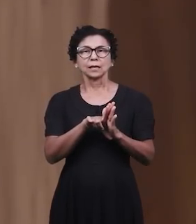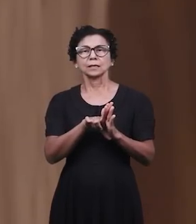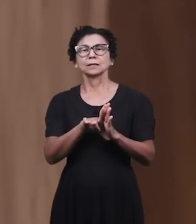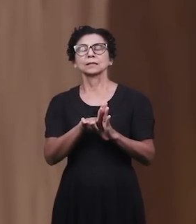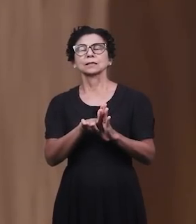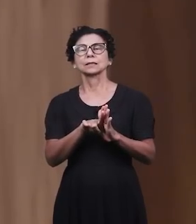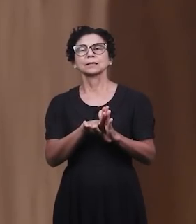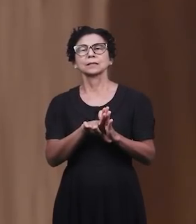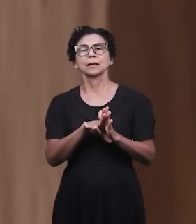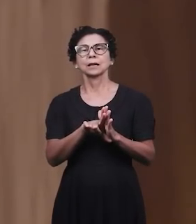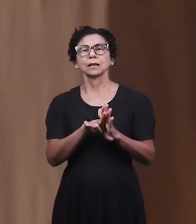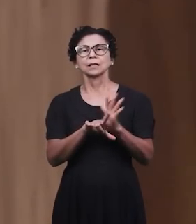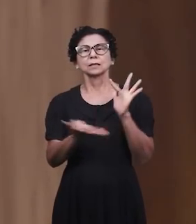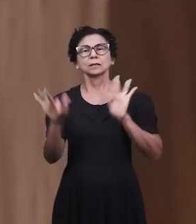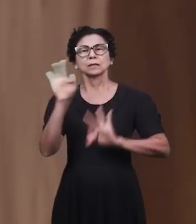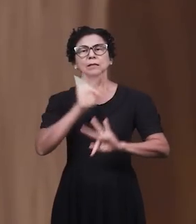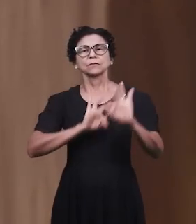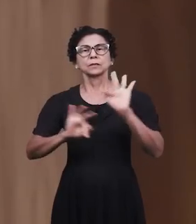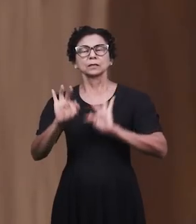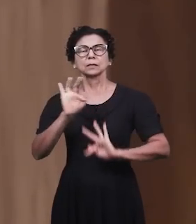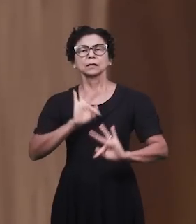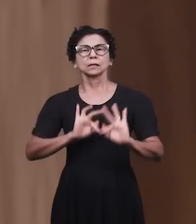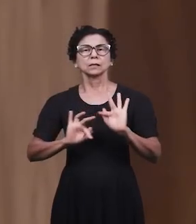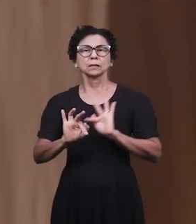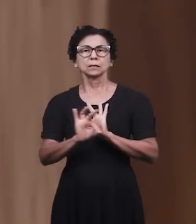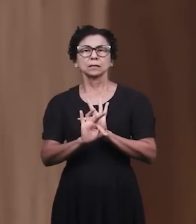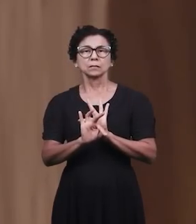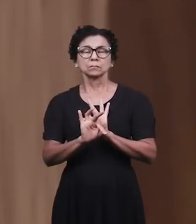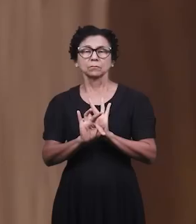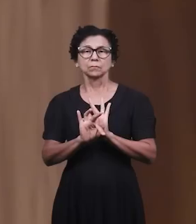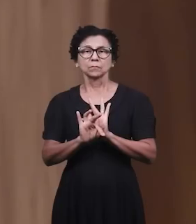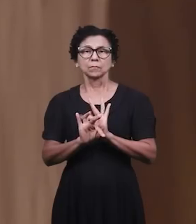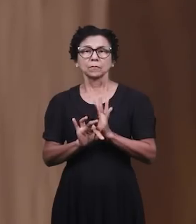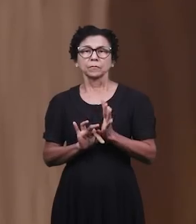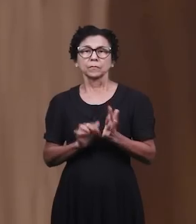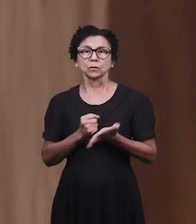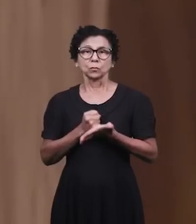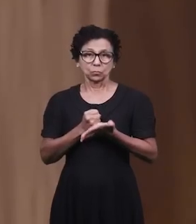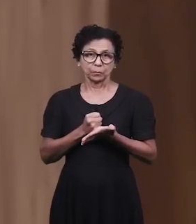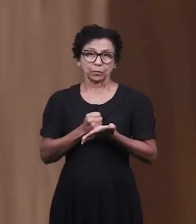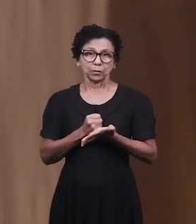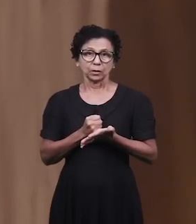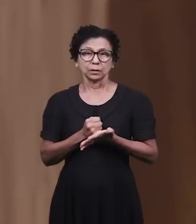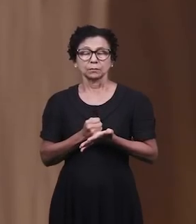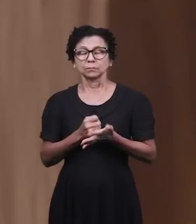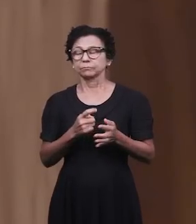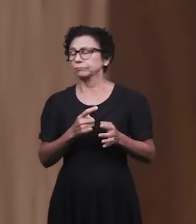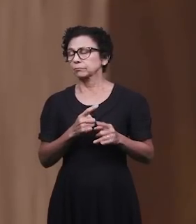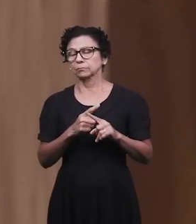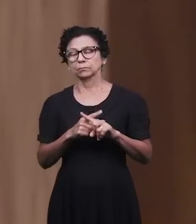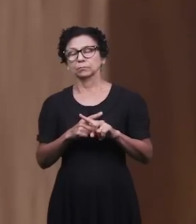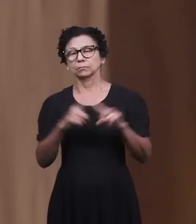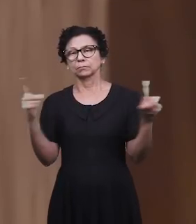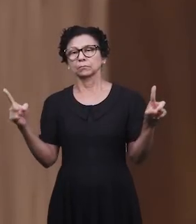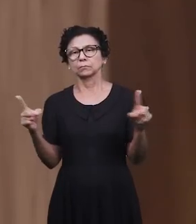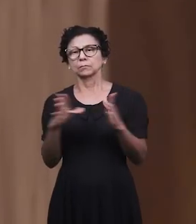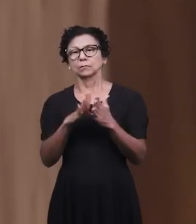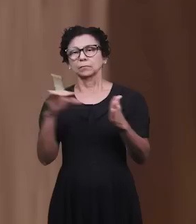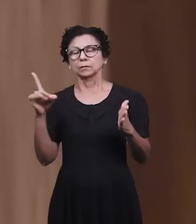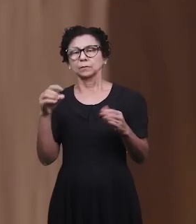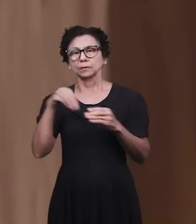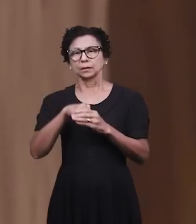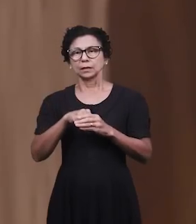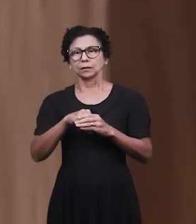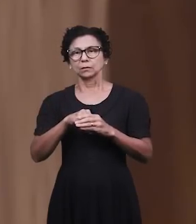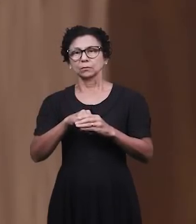palavra que sustenta o mundo é a mesma palavra que vai desfazer tudo que há no mundo. Então essa palavra ela não muda, ela não desfaz. Então nós